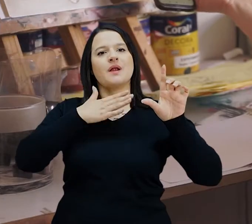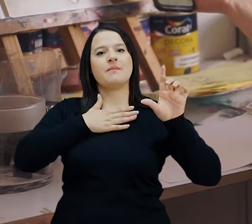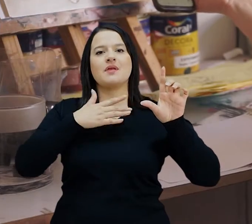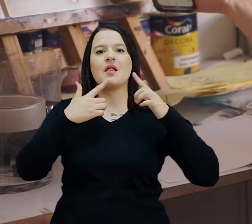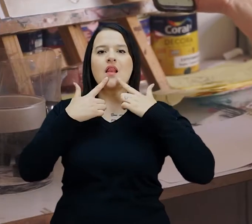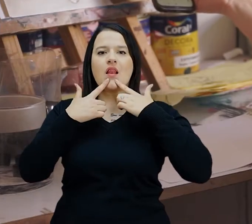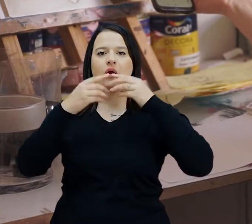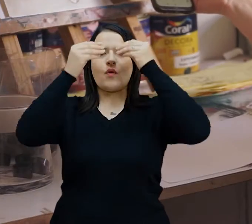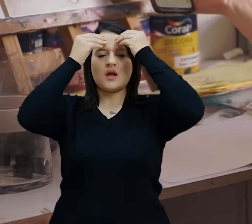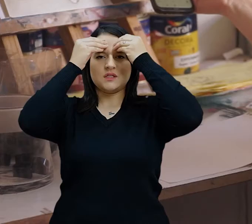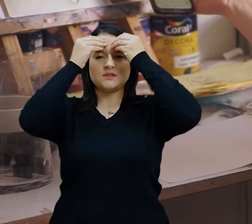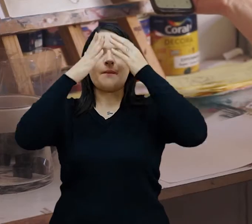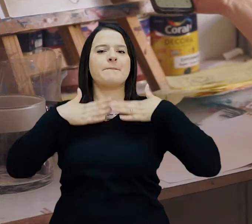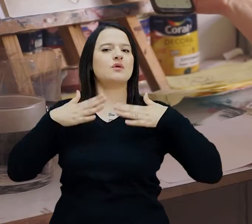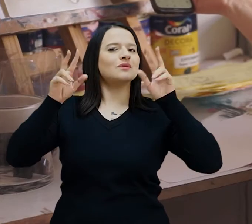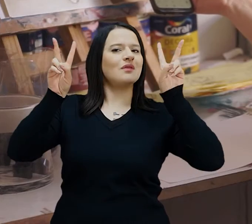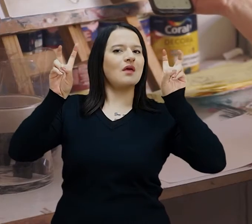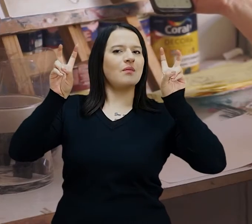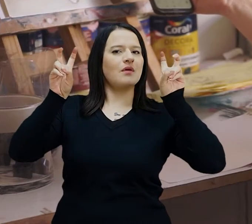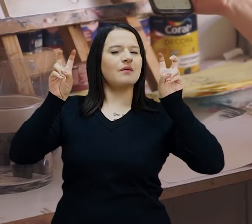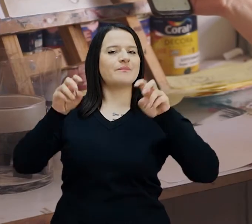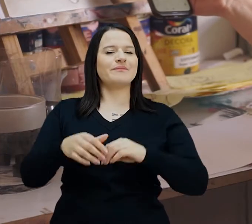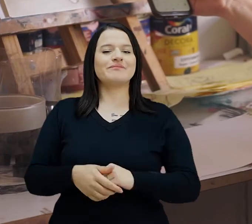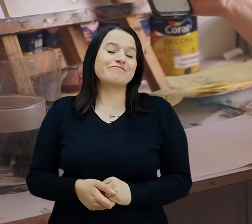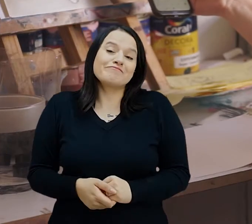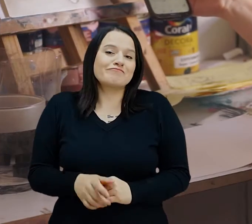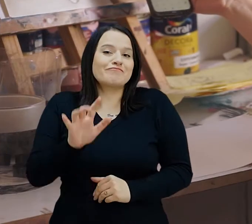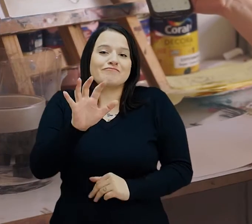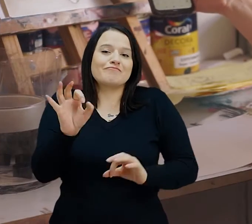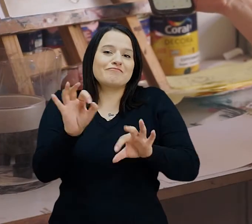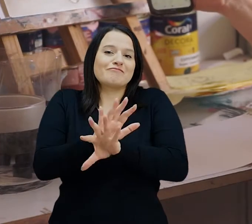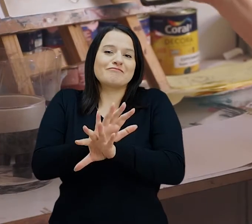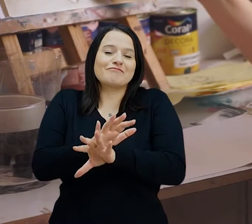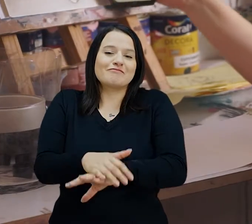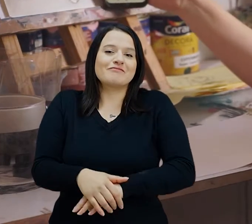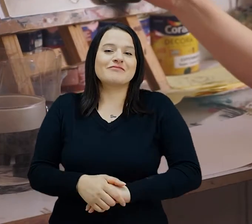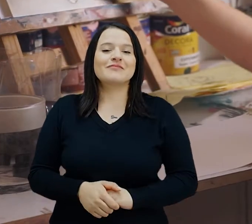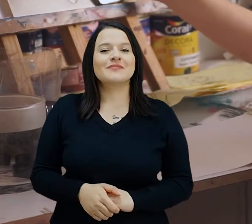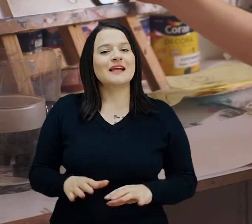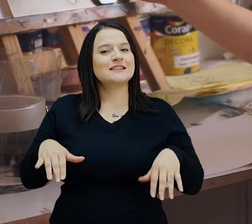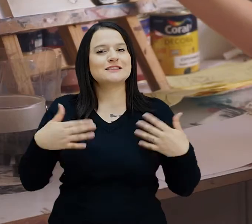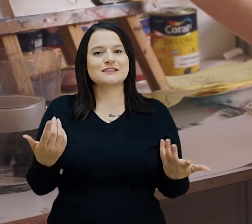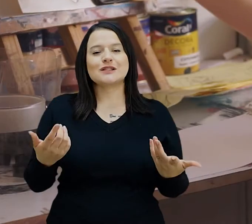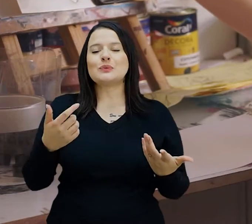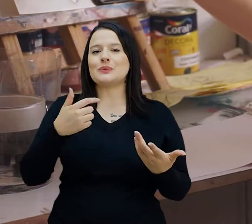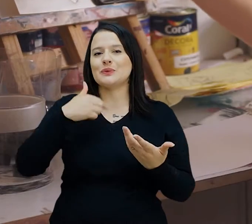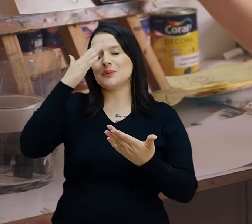que faz sentido dentro da minha linguagem e da minha temática. E aí ficou